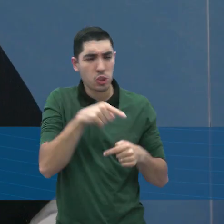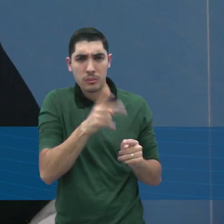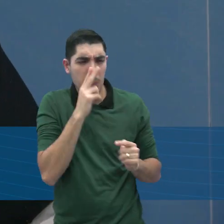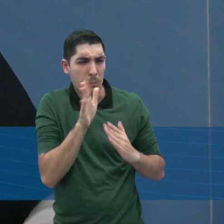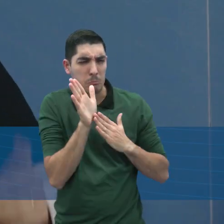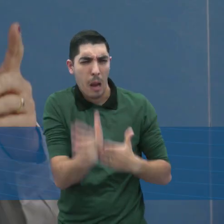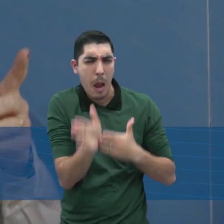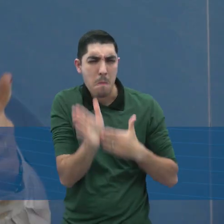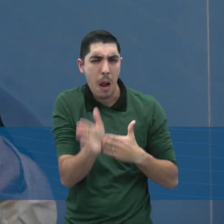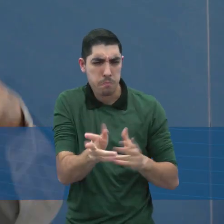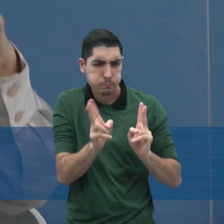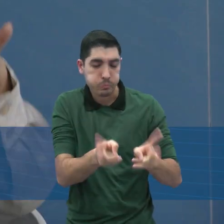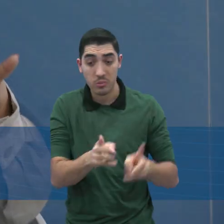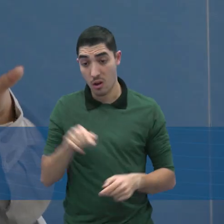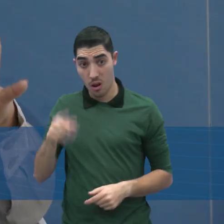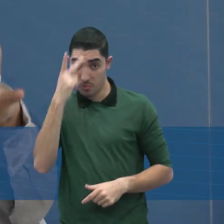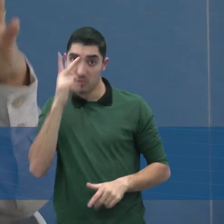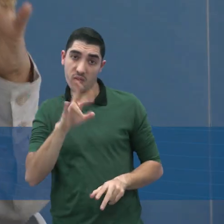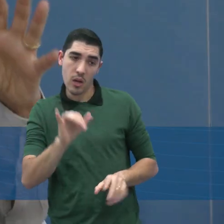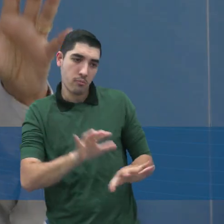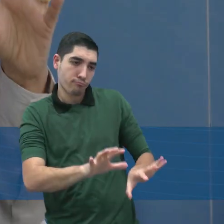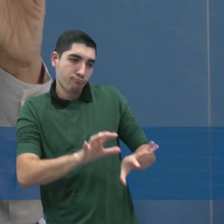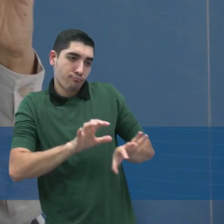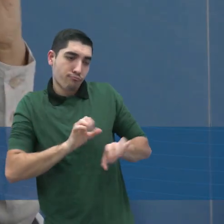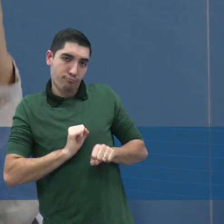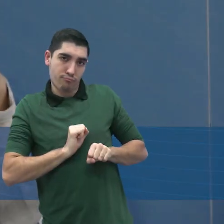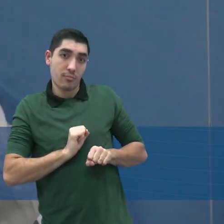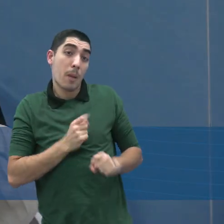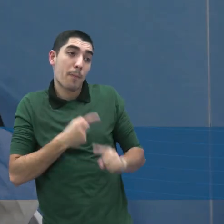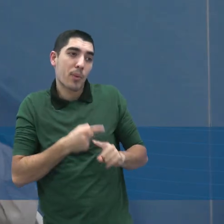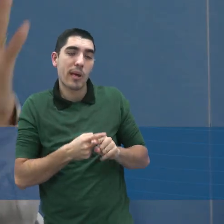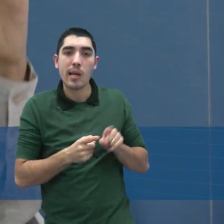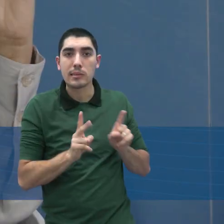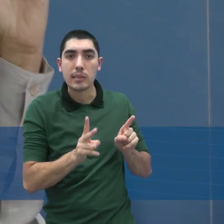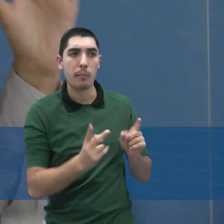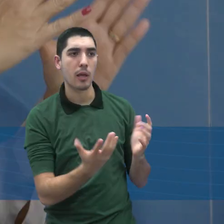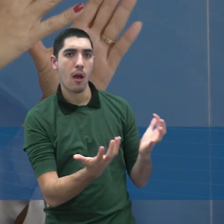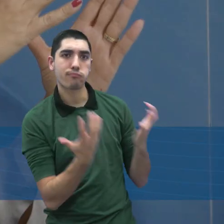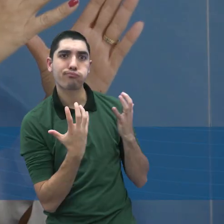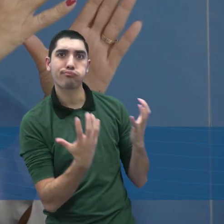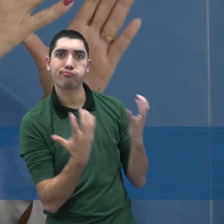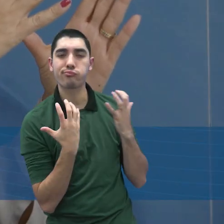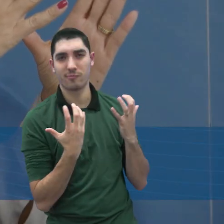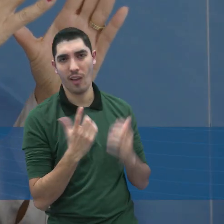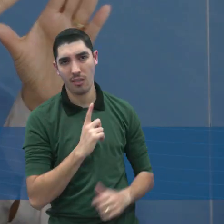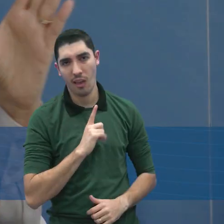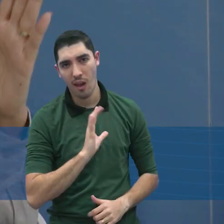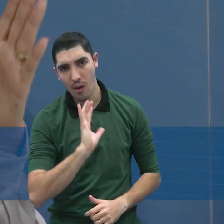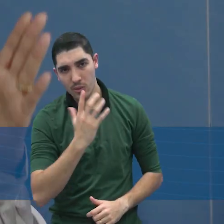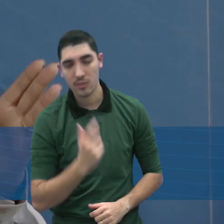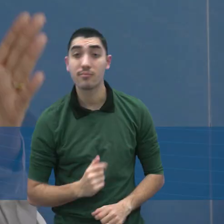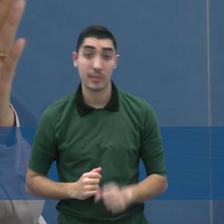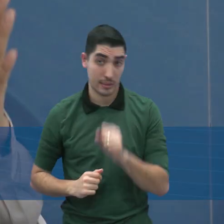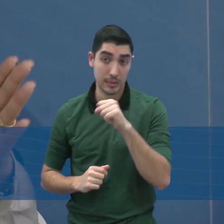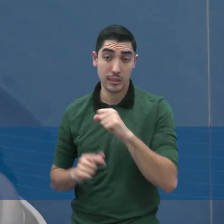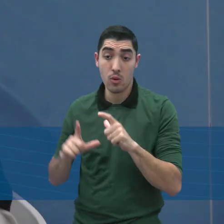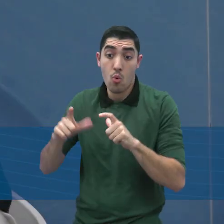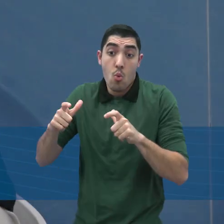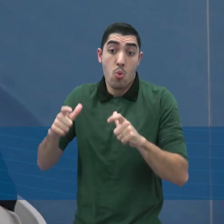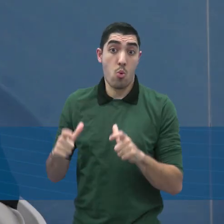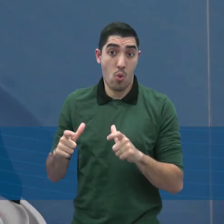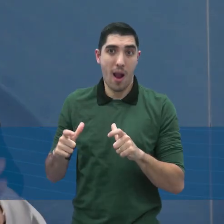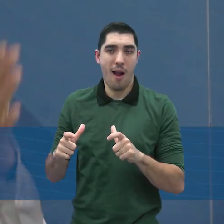fanatismo. Eu vejo, por exemplo, pais que são torcedores de um time X e que a criança